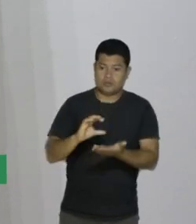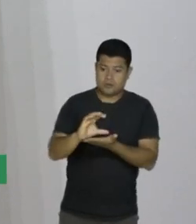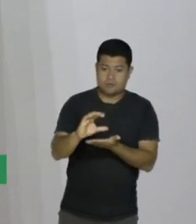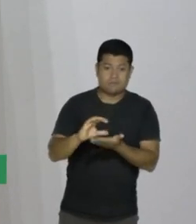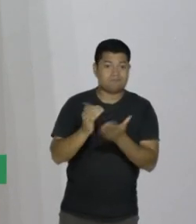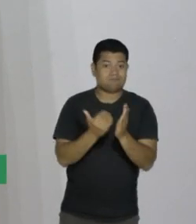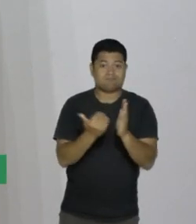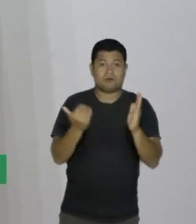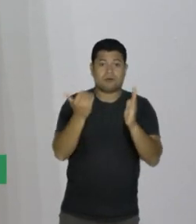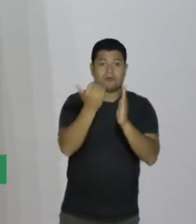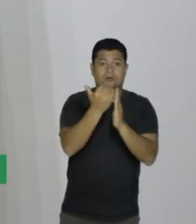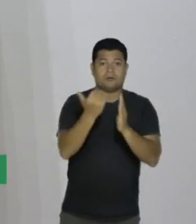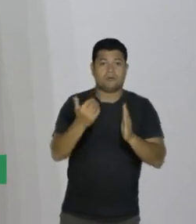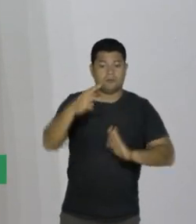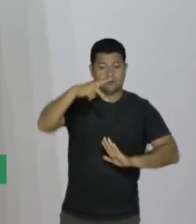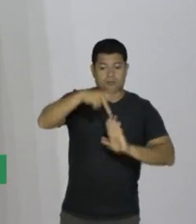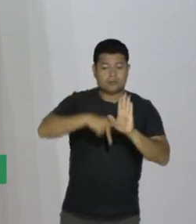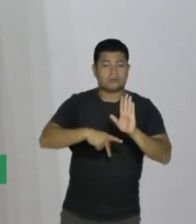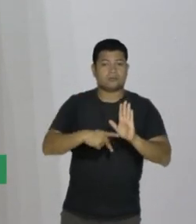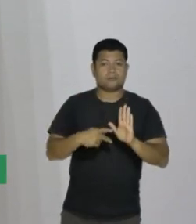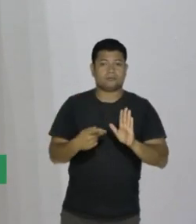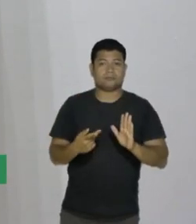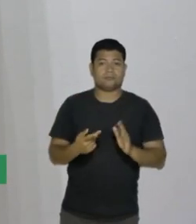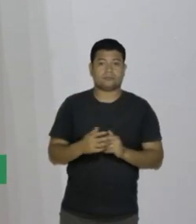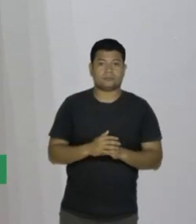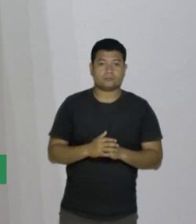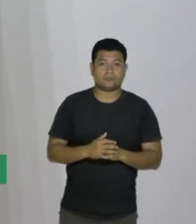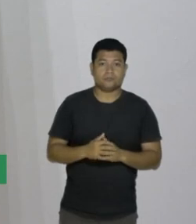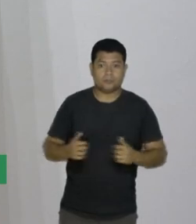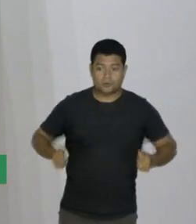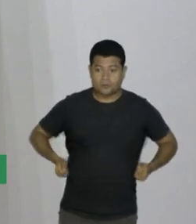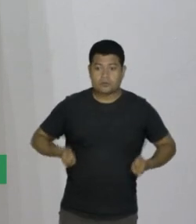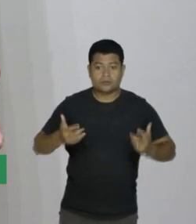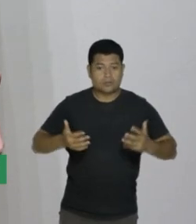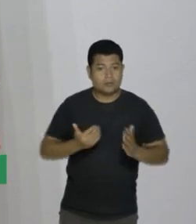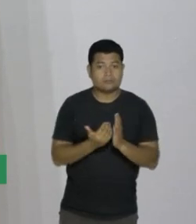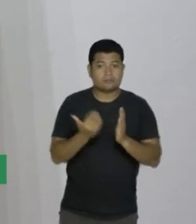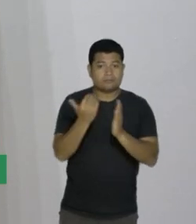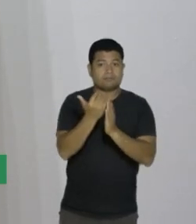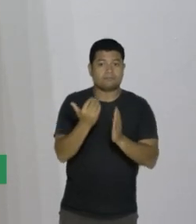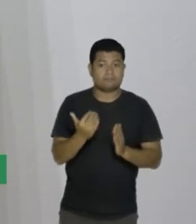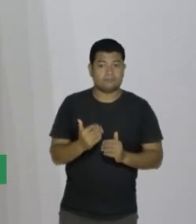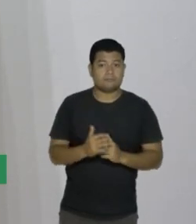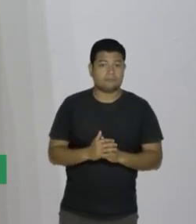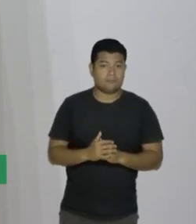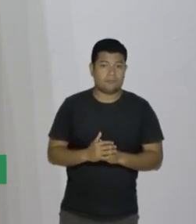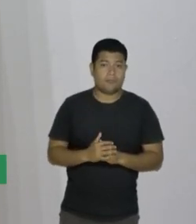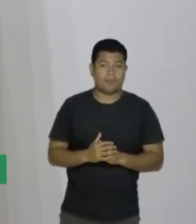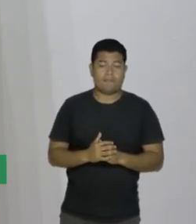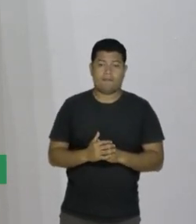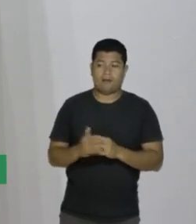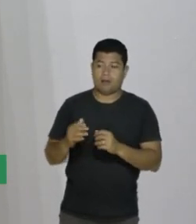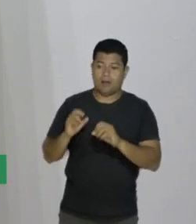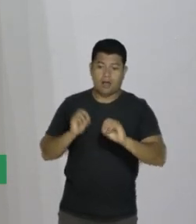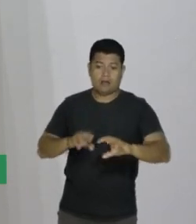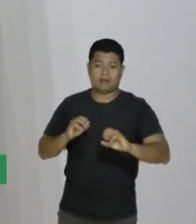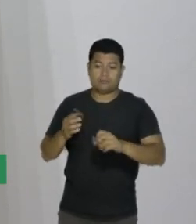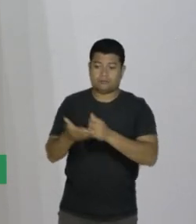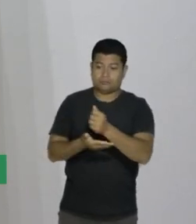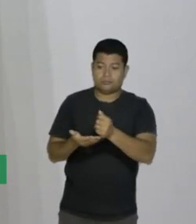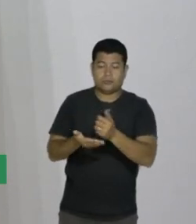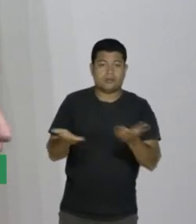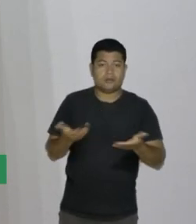programa sabe tá custando bem mais caro a educação básica nesse ano